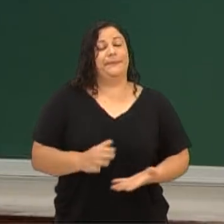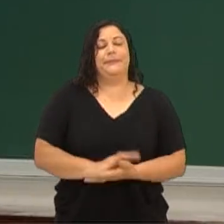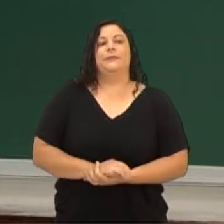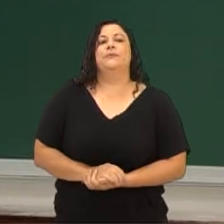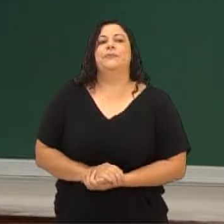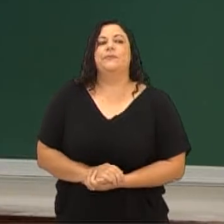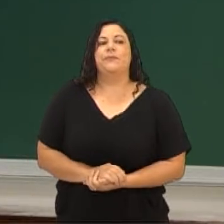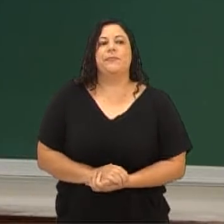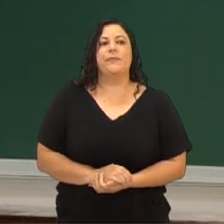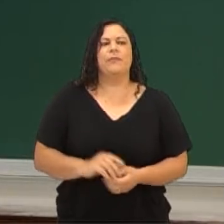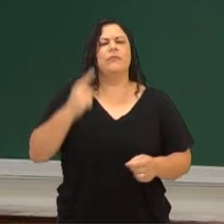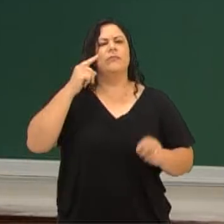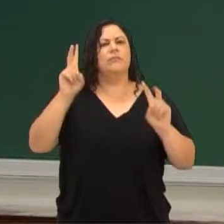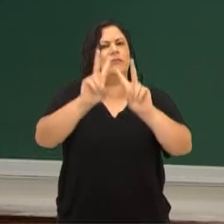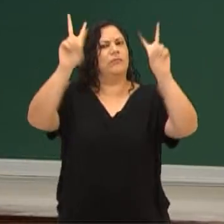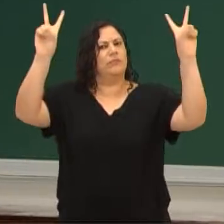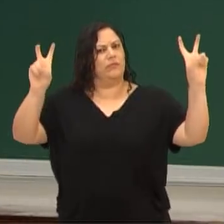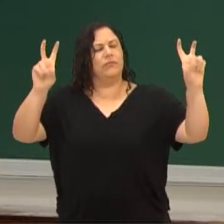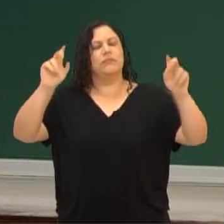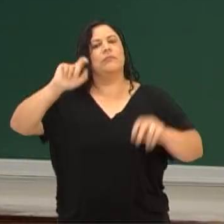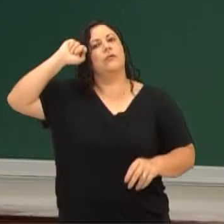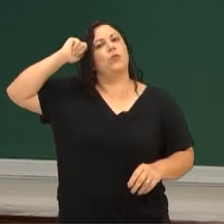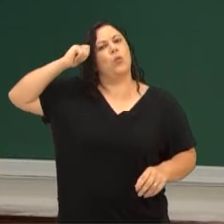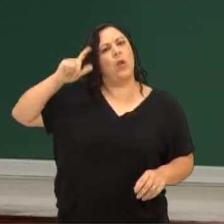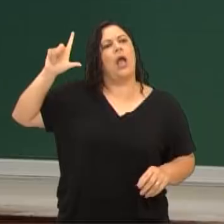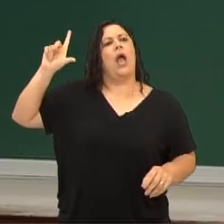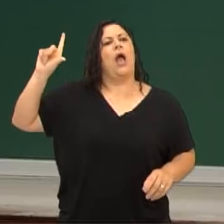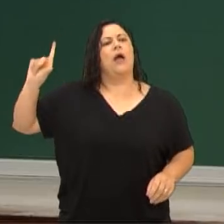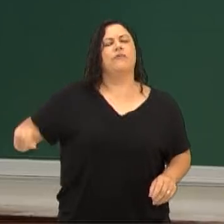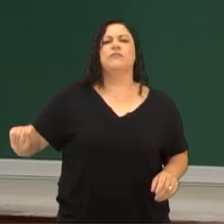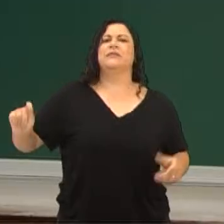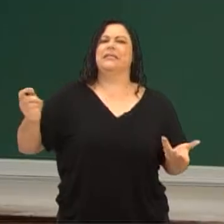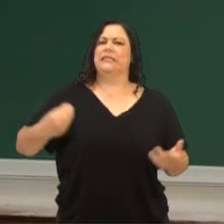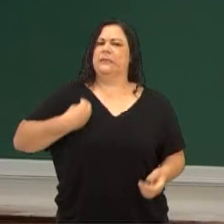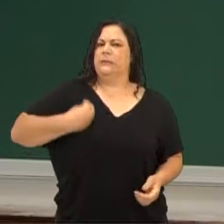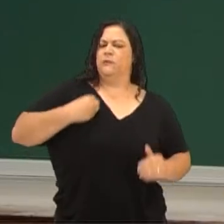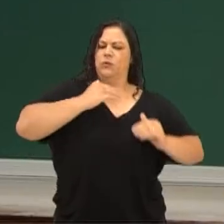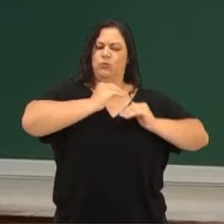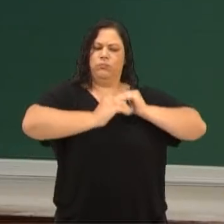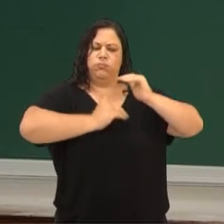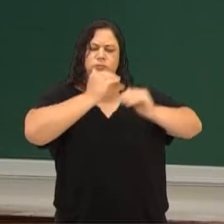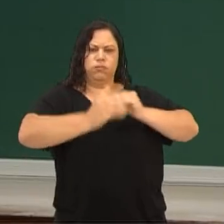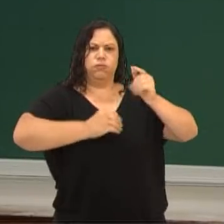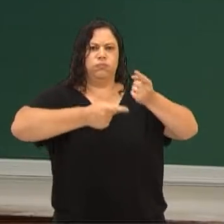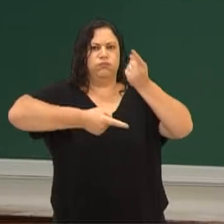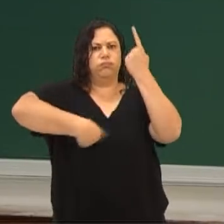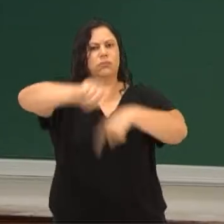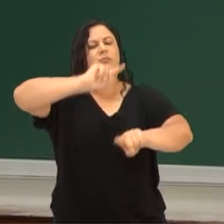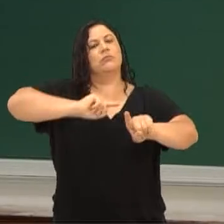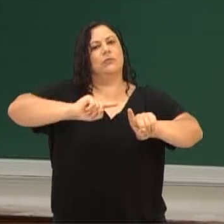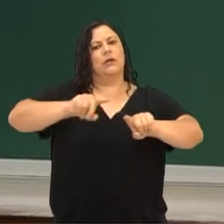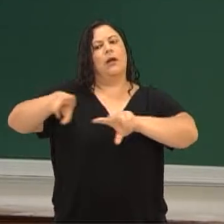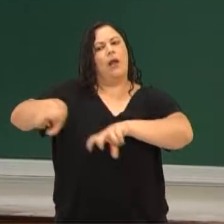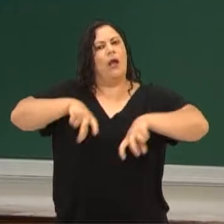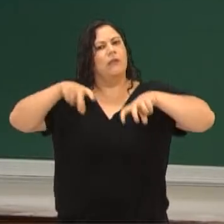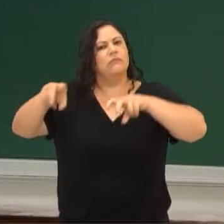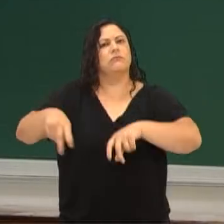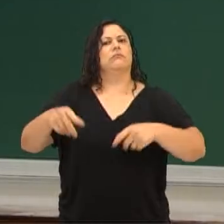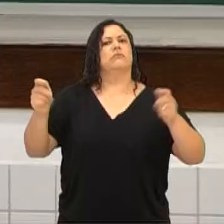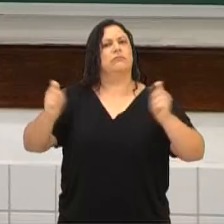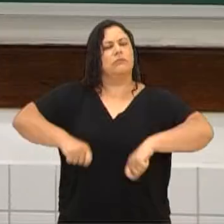Aqui o detalhe que eu ia dizer para os africanos vivem uma revolução digital agrícola. O continente poderá se tornar o